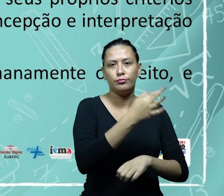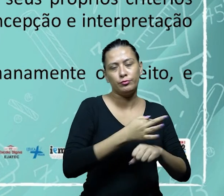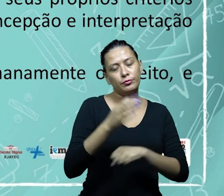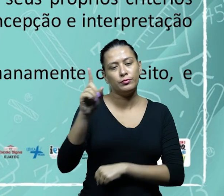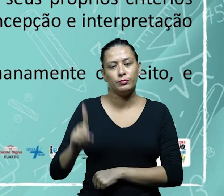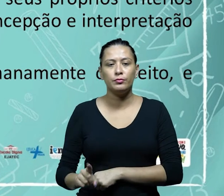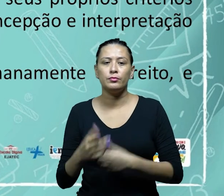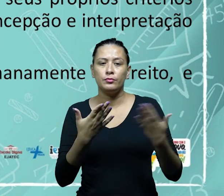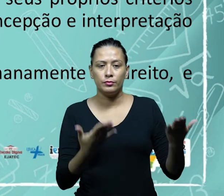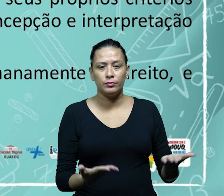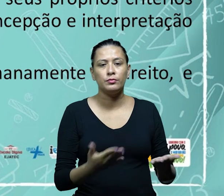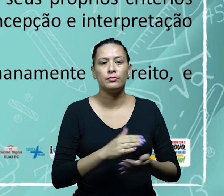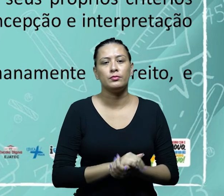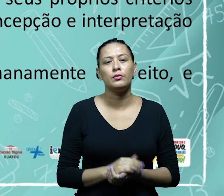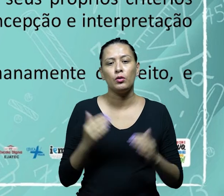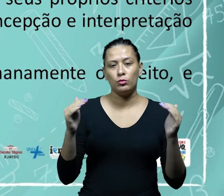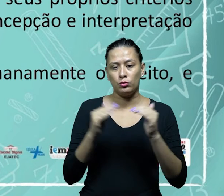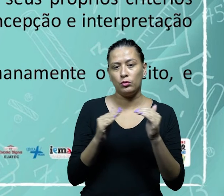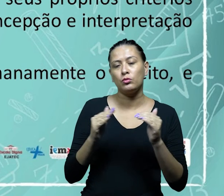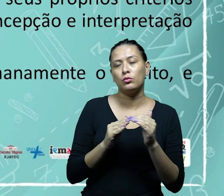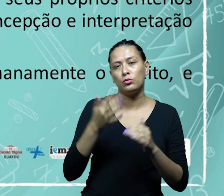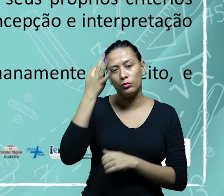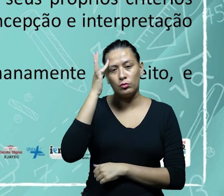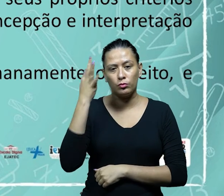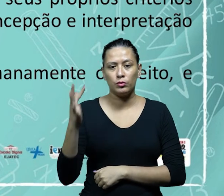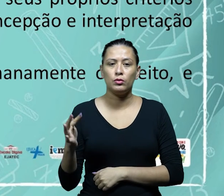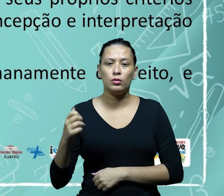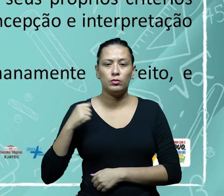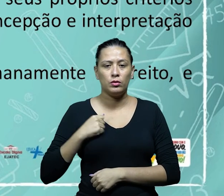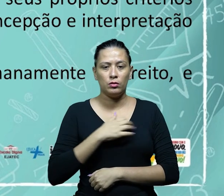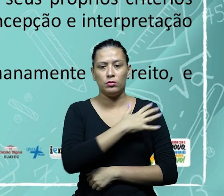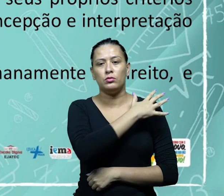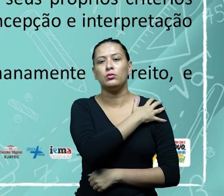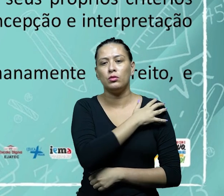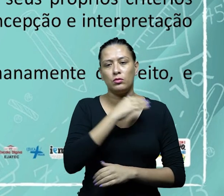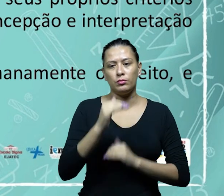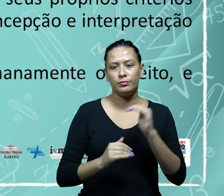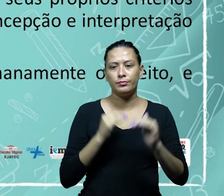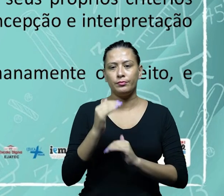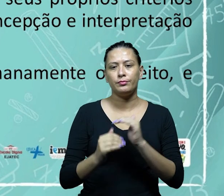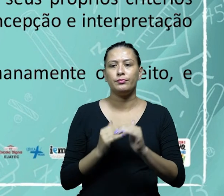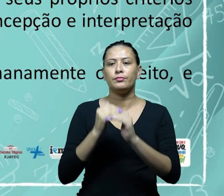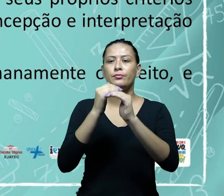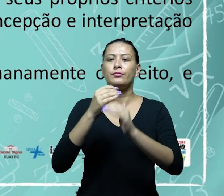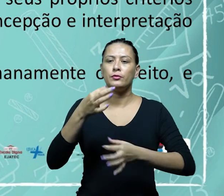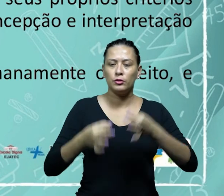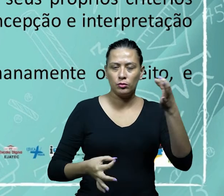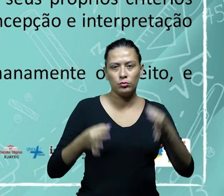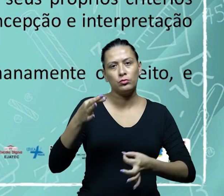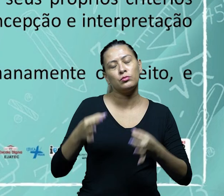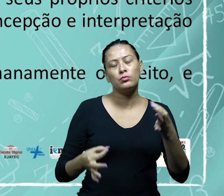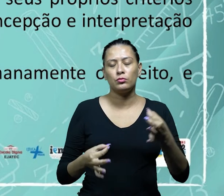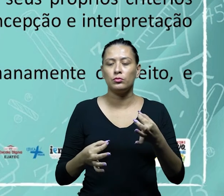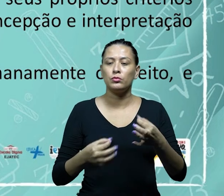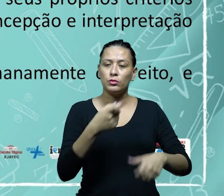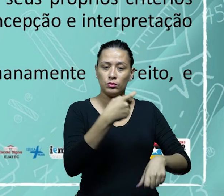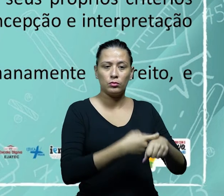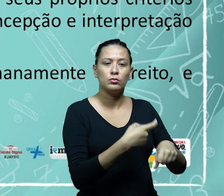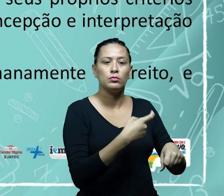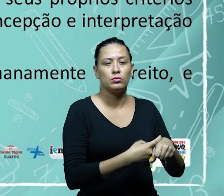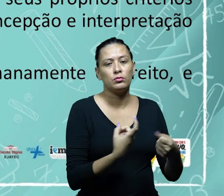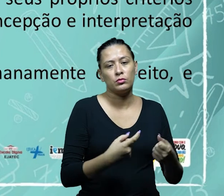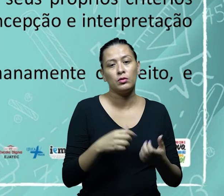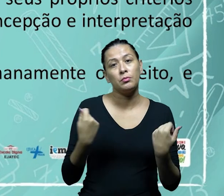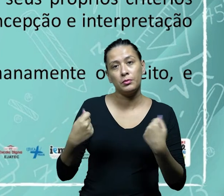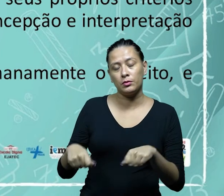né é Cuidado significa a justiça ao caso concreto da Justiça do caso concreto bom é